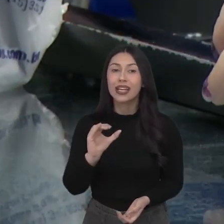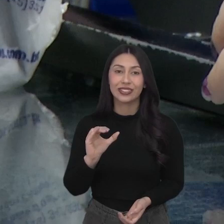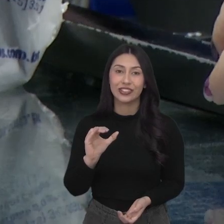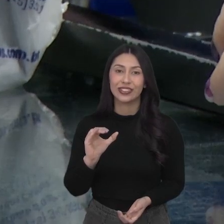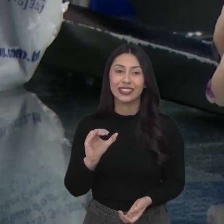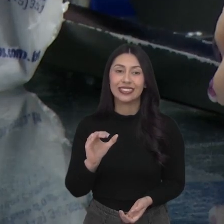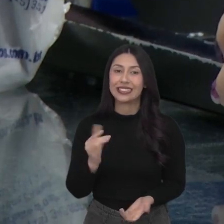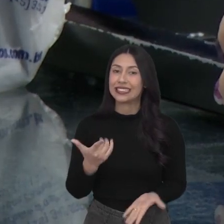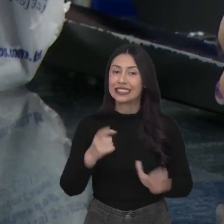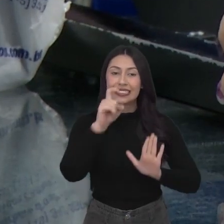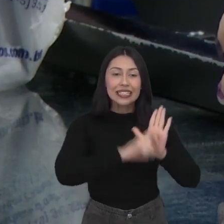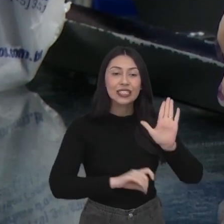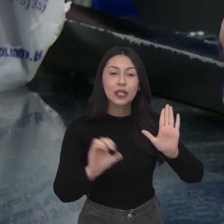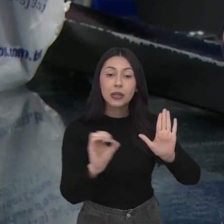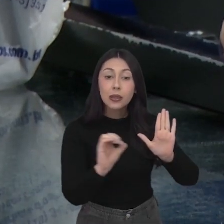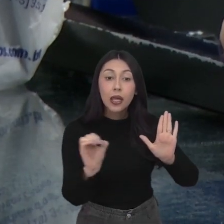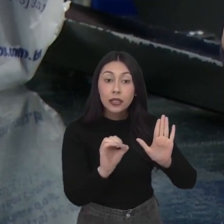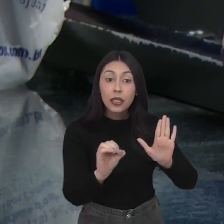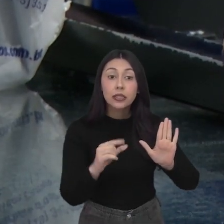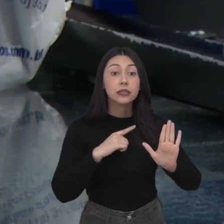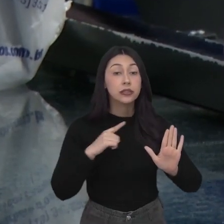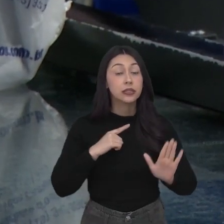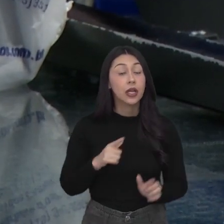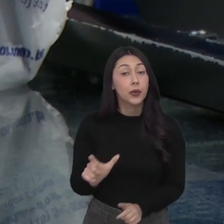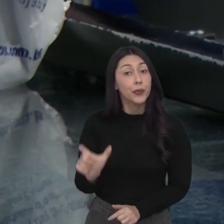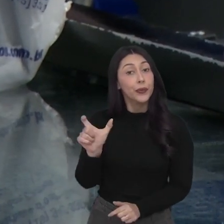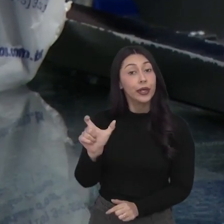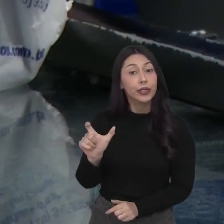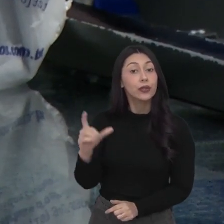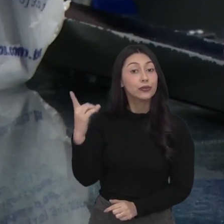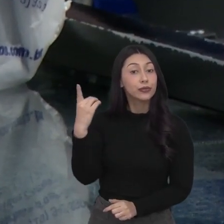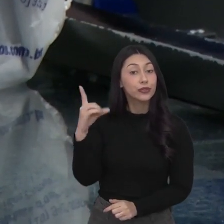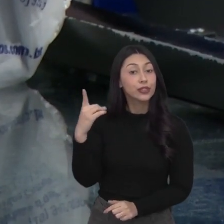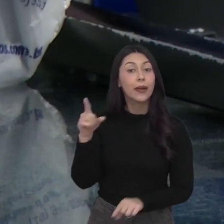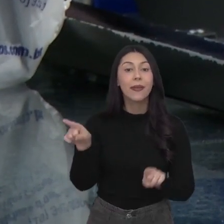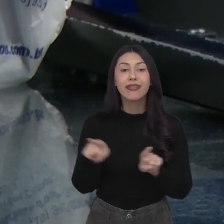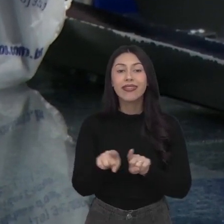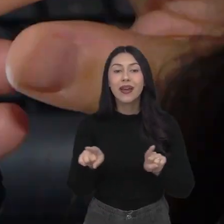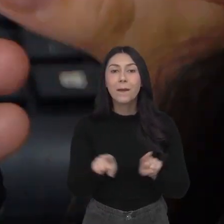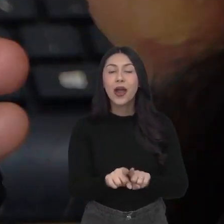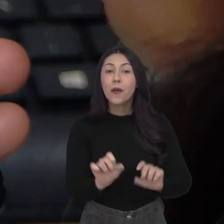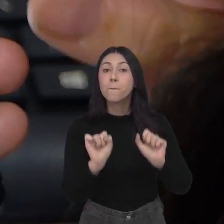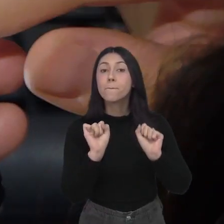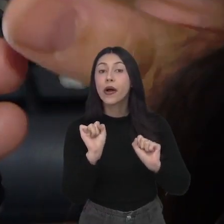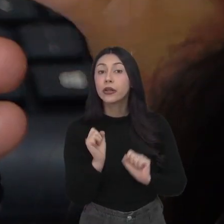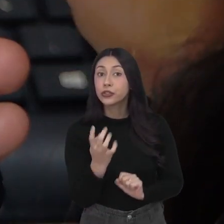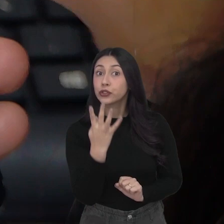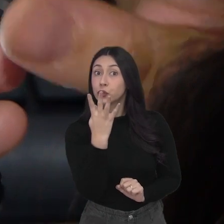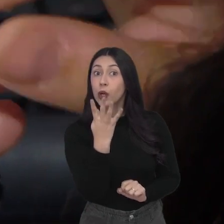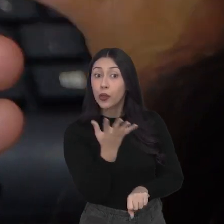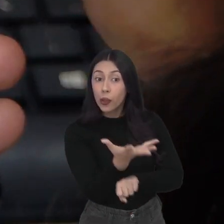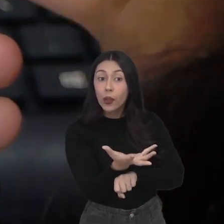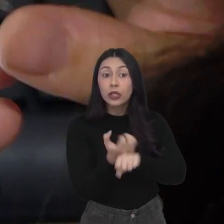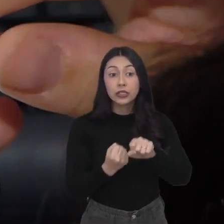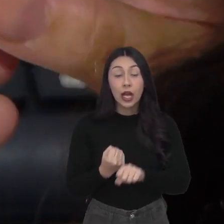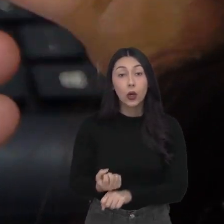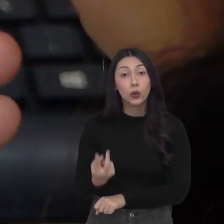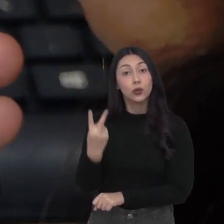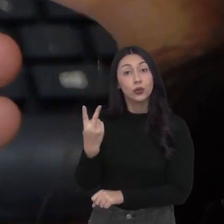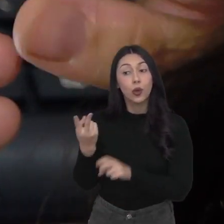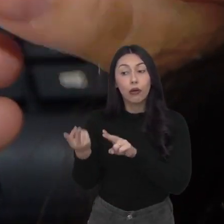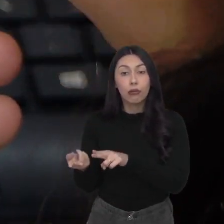Nessa conta, além do cartão de débito, o cliente deve ter acesso mensalmente a até 4 saques,